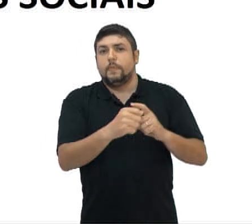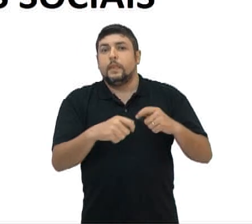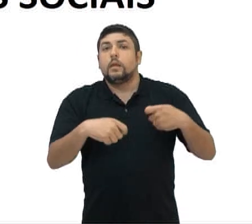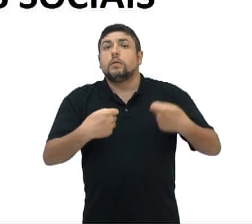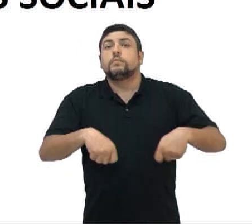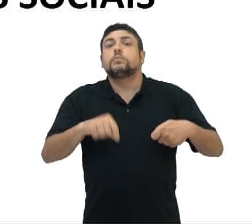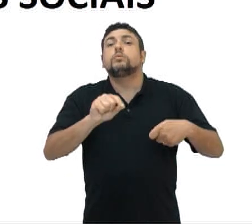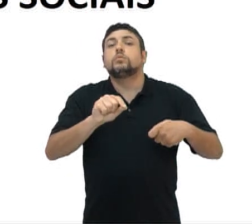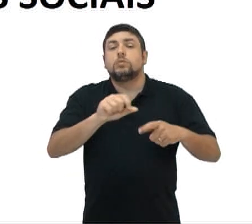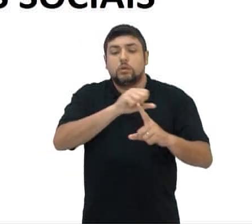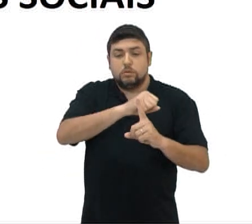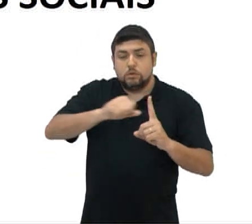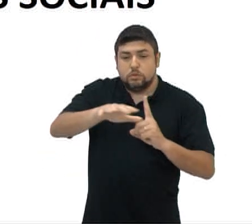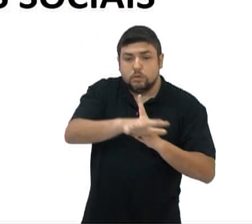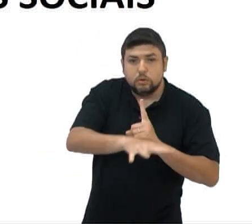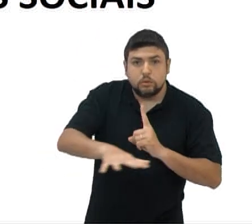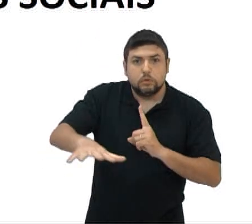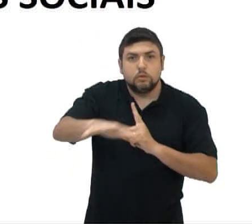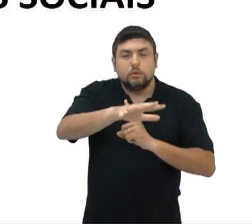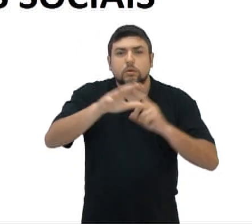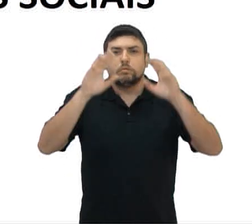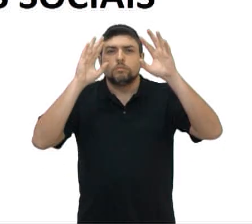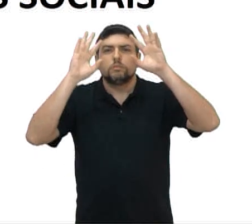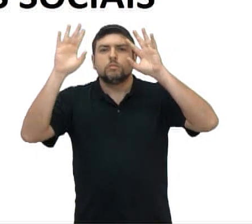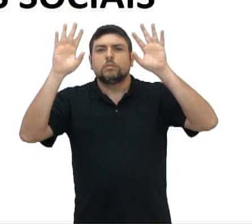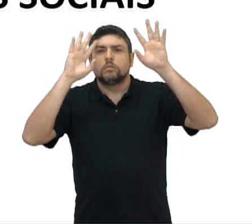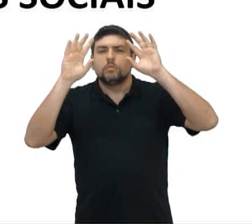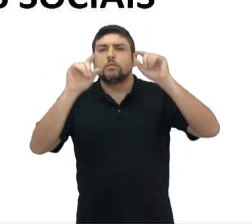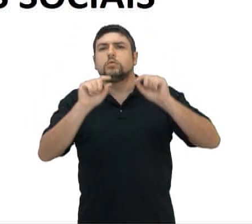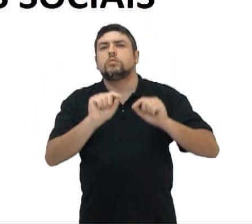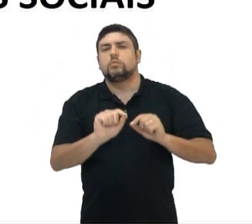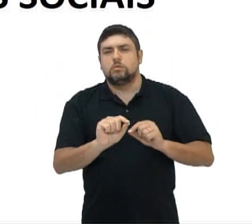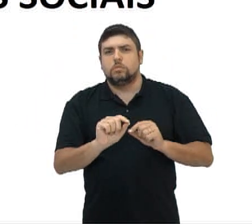imaginação sociológica, né? Que é perceber